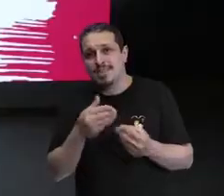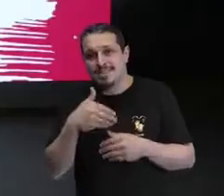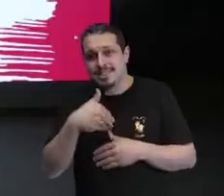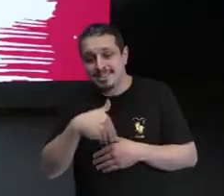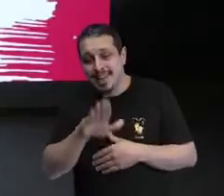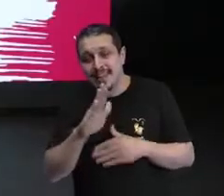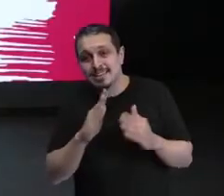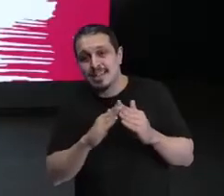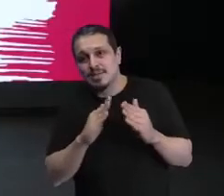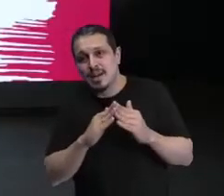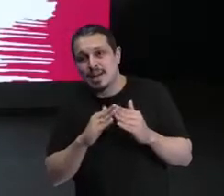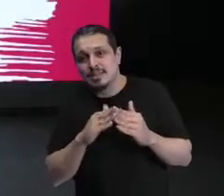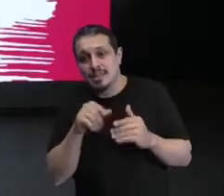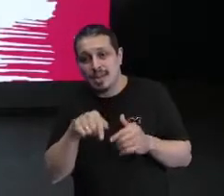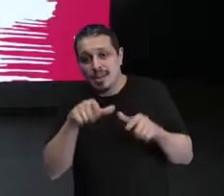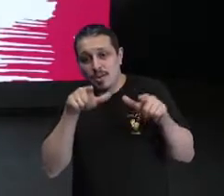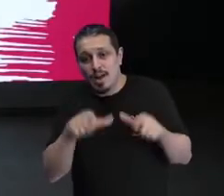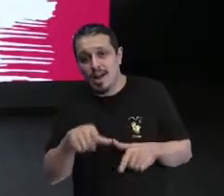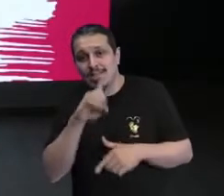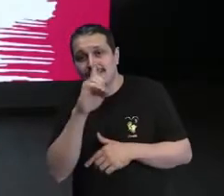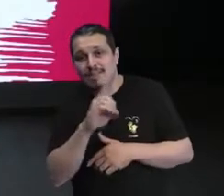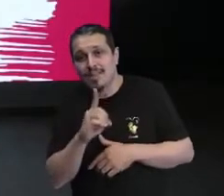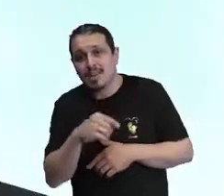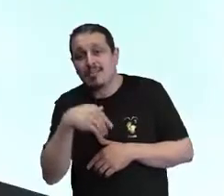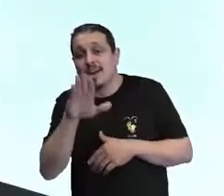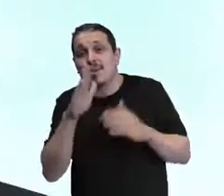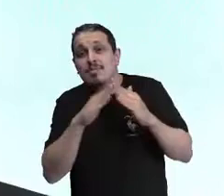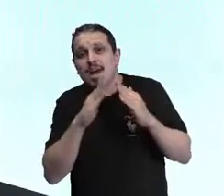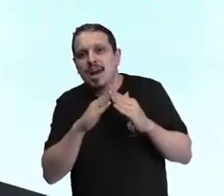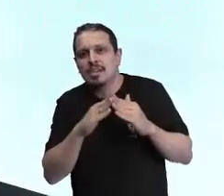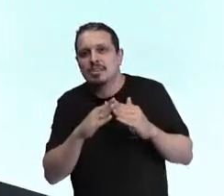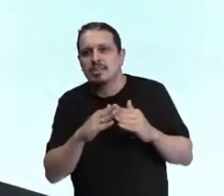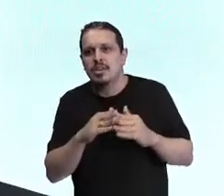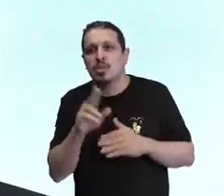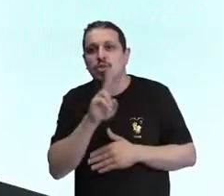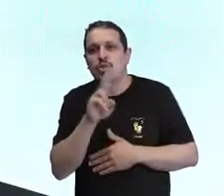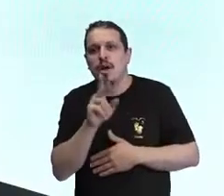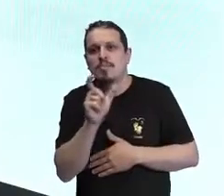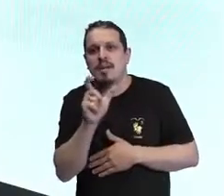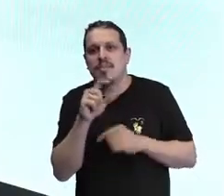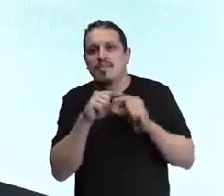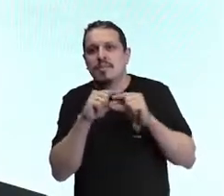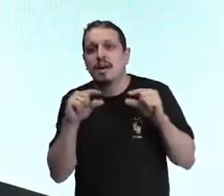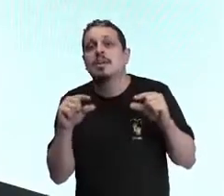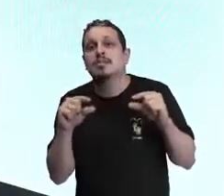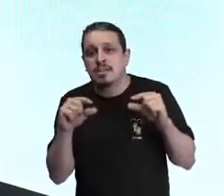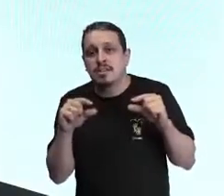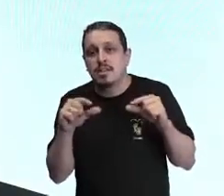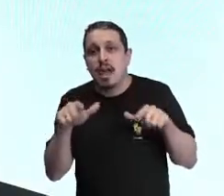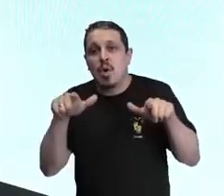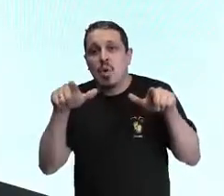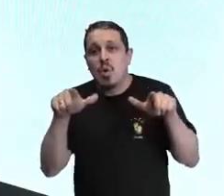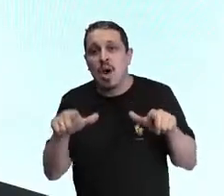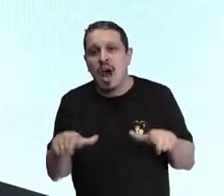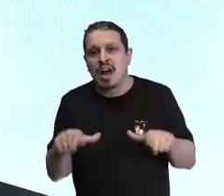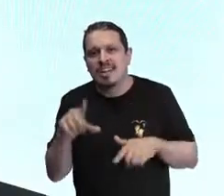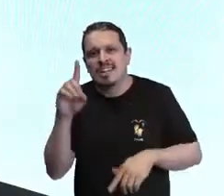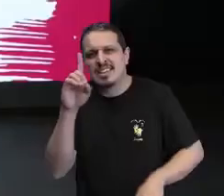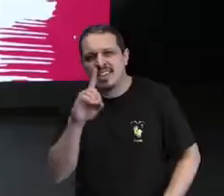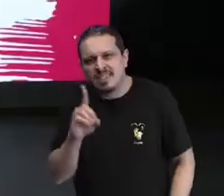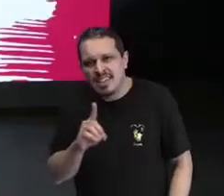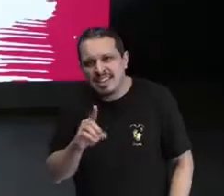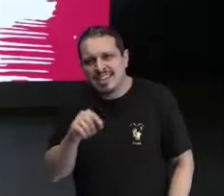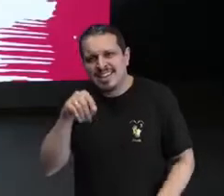lugar de deficiente é em casa. E ele usou essas palavras com essa senhora. E tem